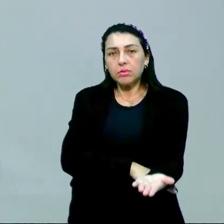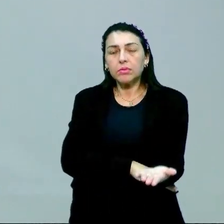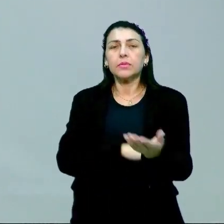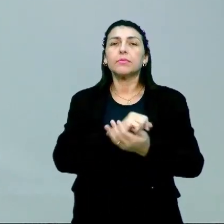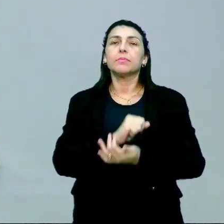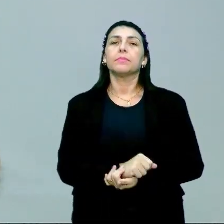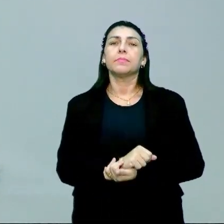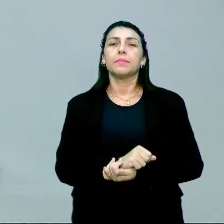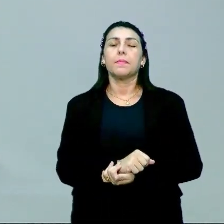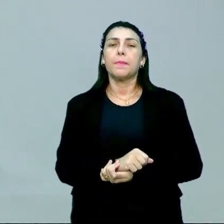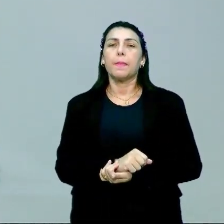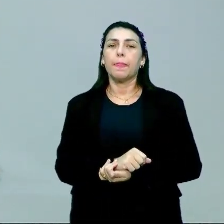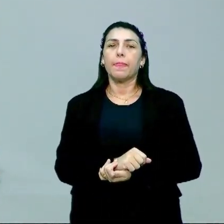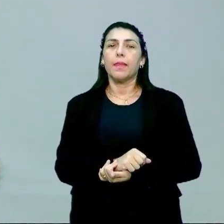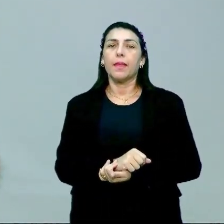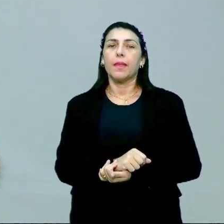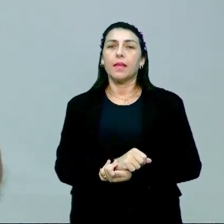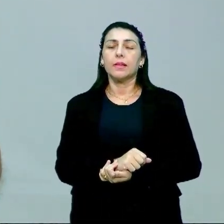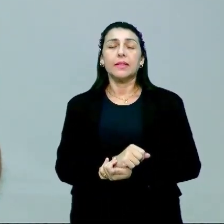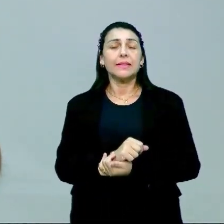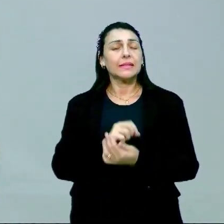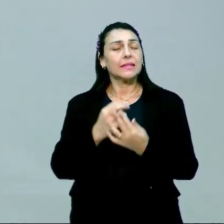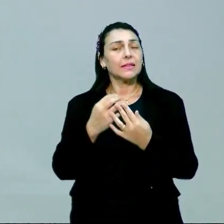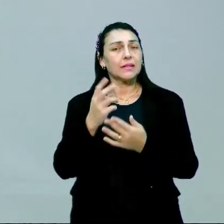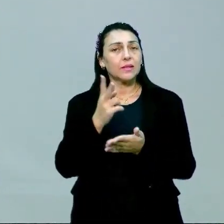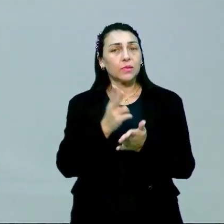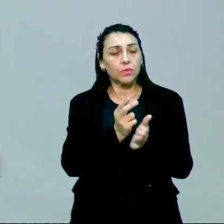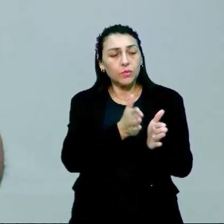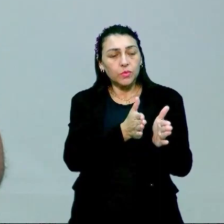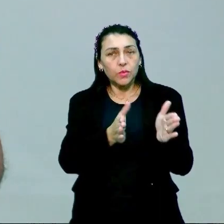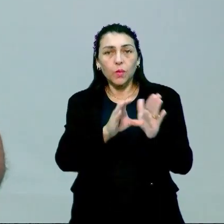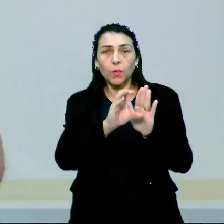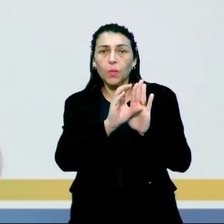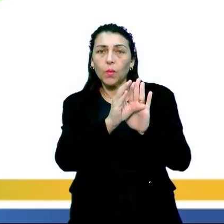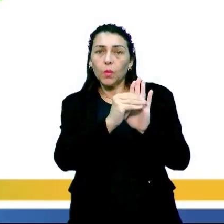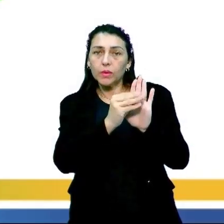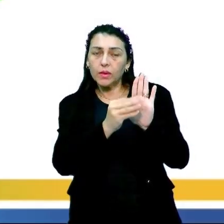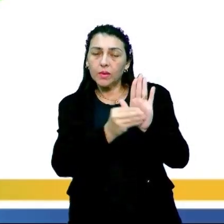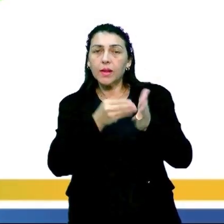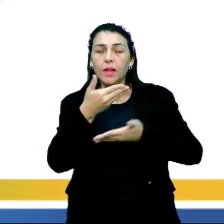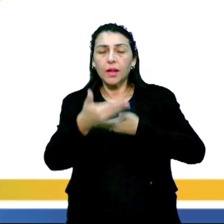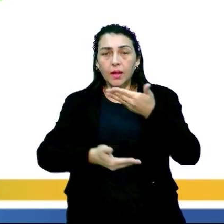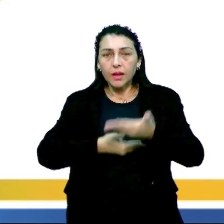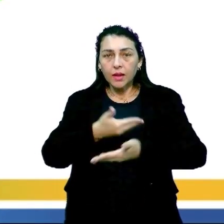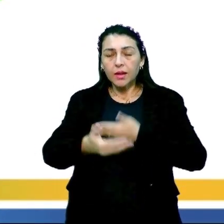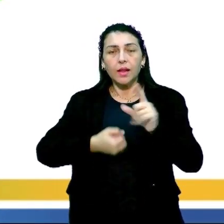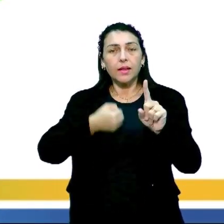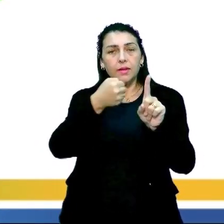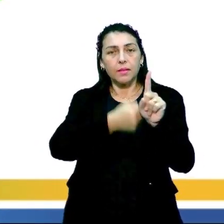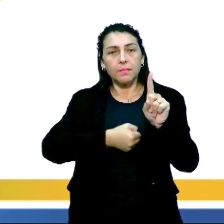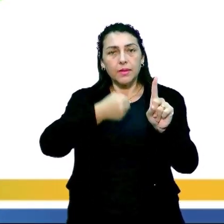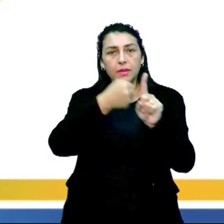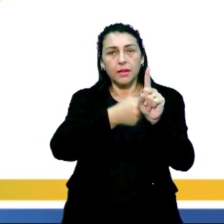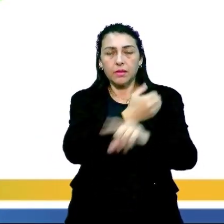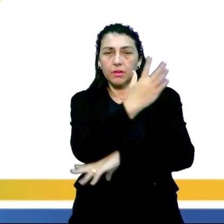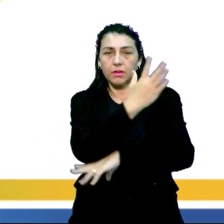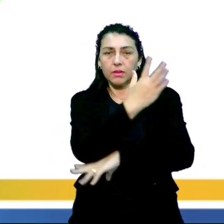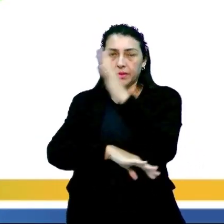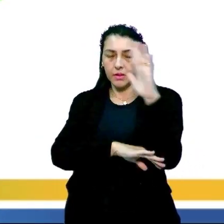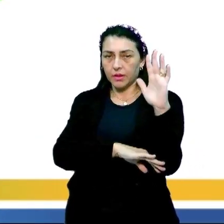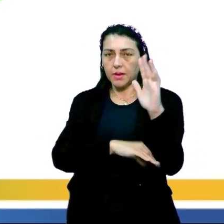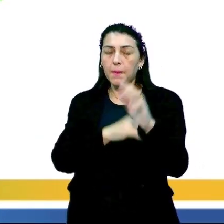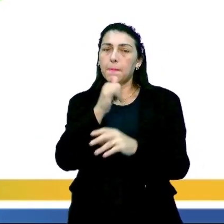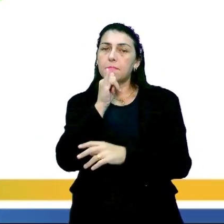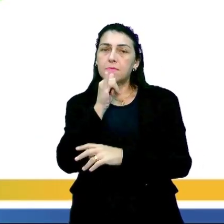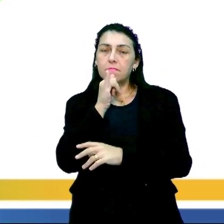Então, essas ocorrências todas são relacionadas a impactos ambientais.